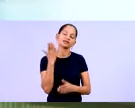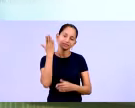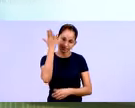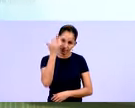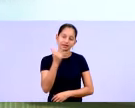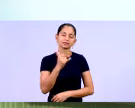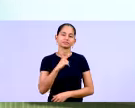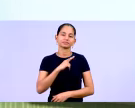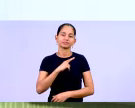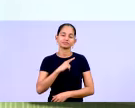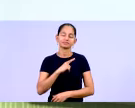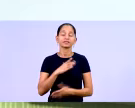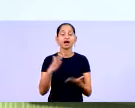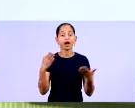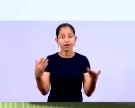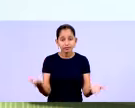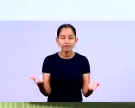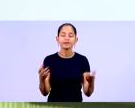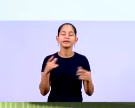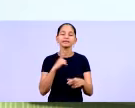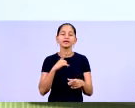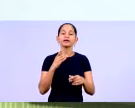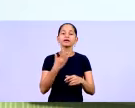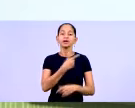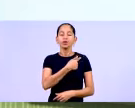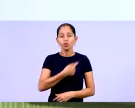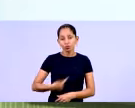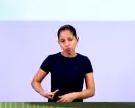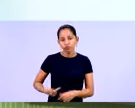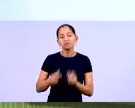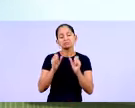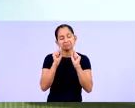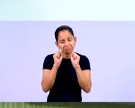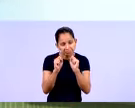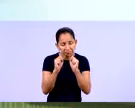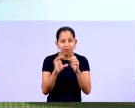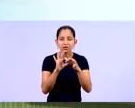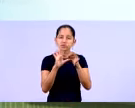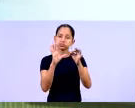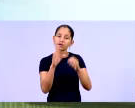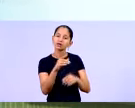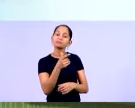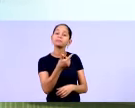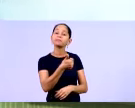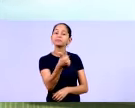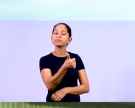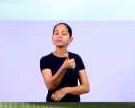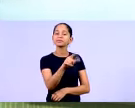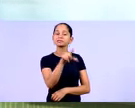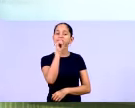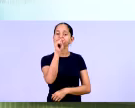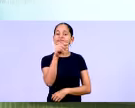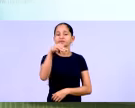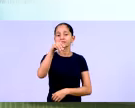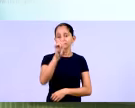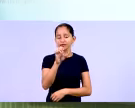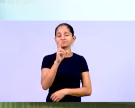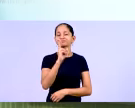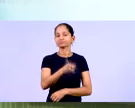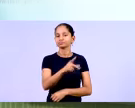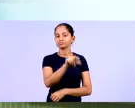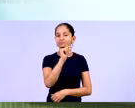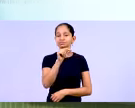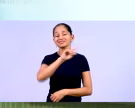Então, o poder público, ao contratar, ele pode dar preferência às MEs e às EPPs. Então, veja, tem facilidade,